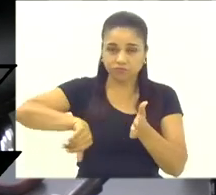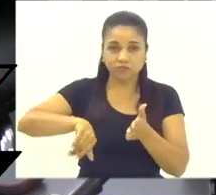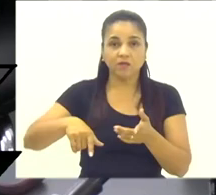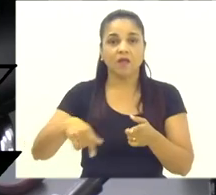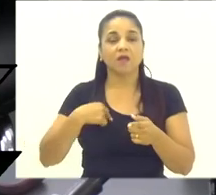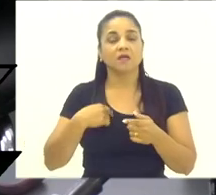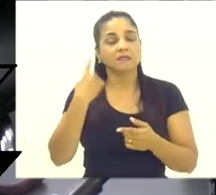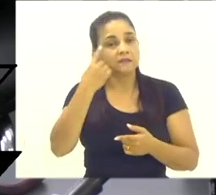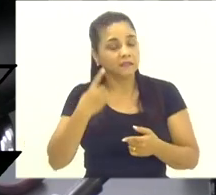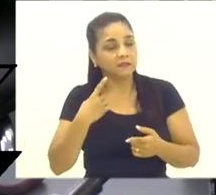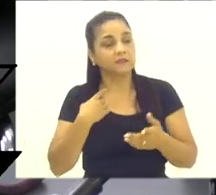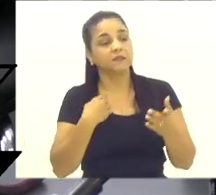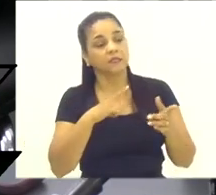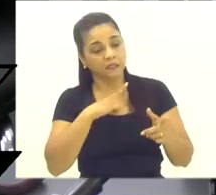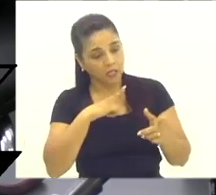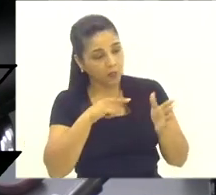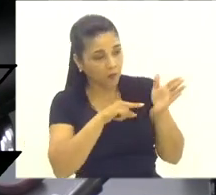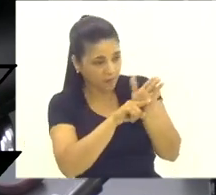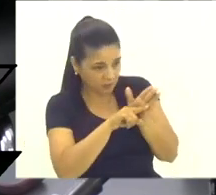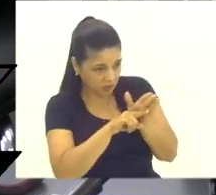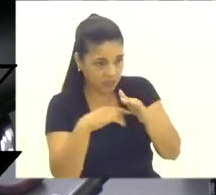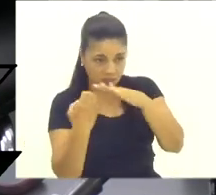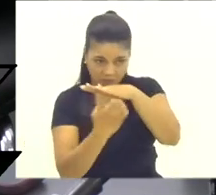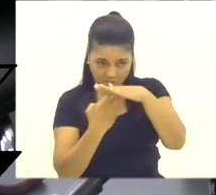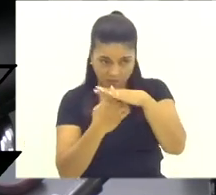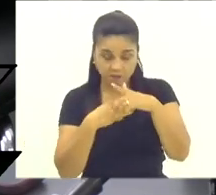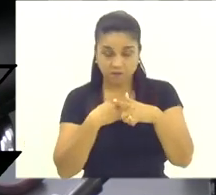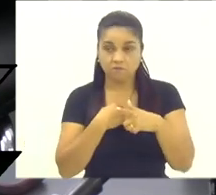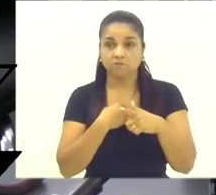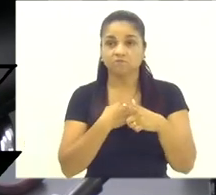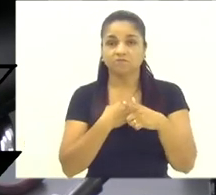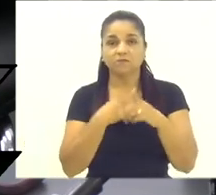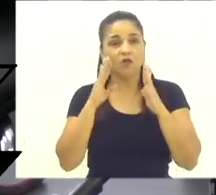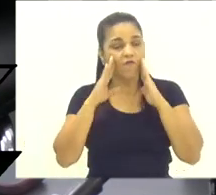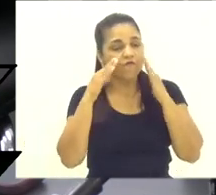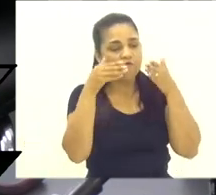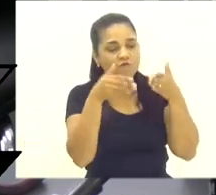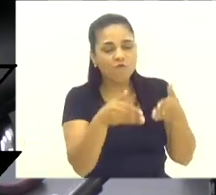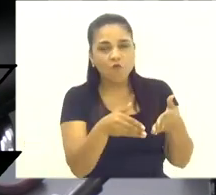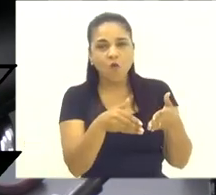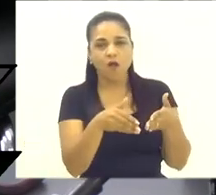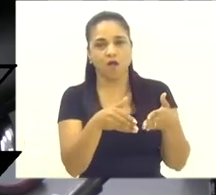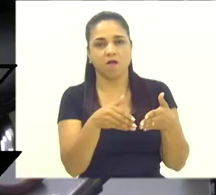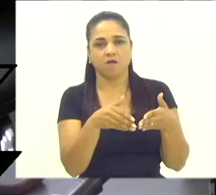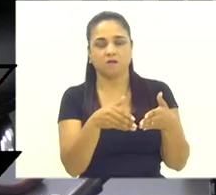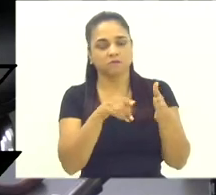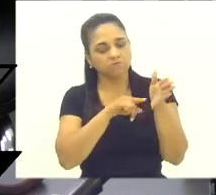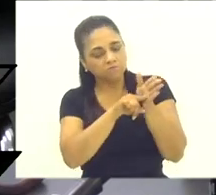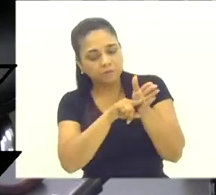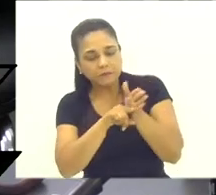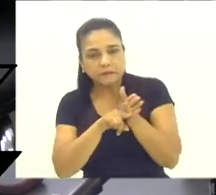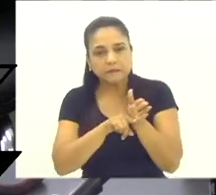tem uma pesquisa ela é mais focada ela é uma pesquisa sobre